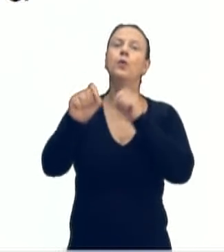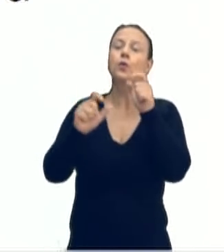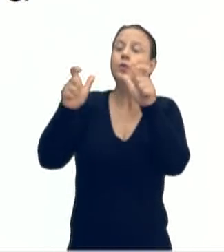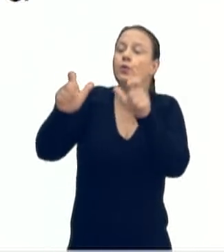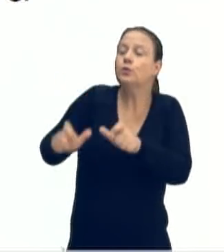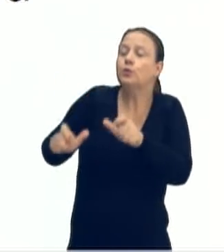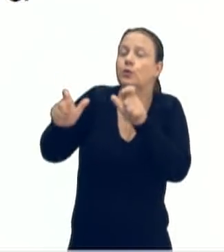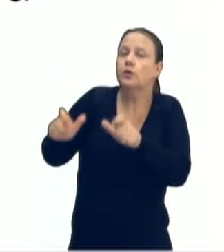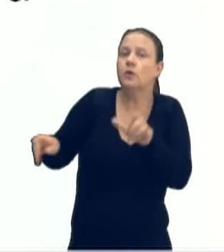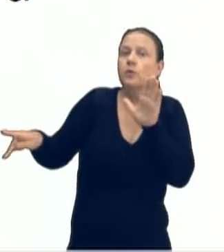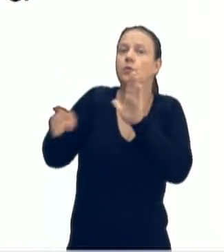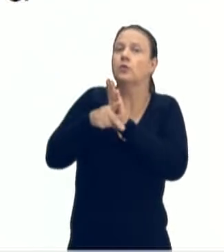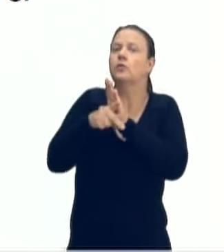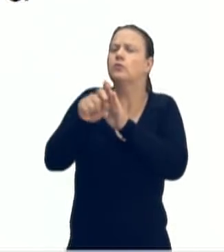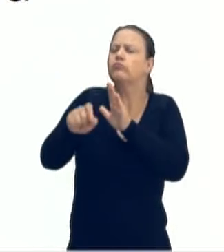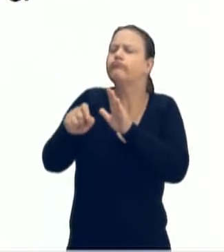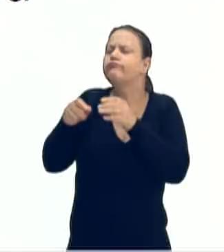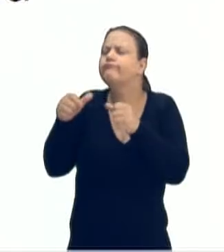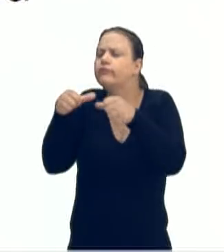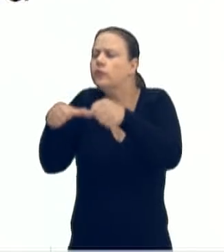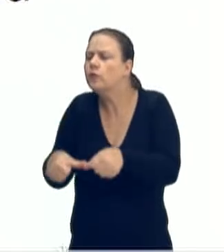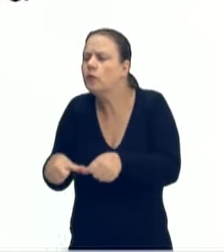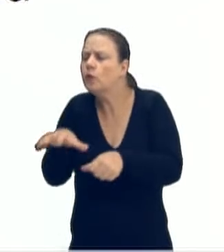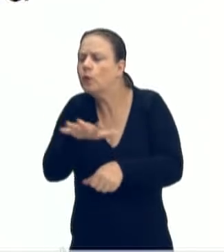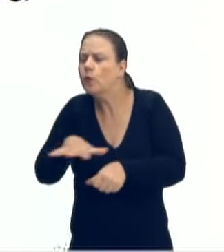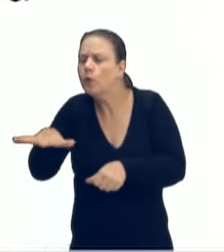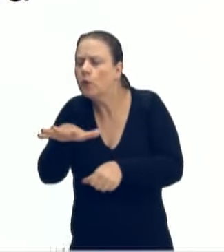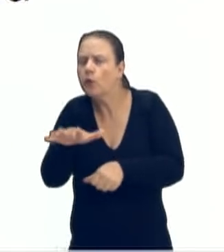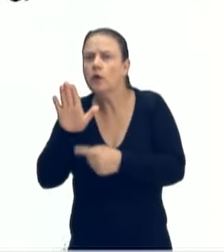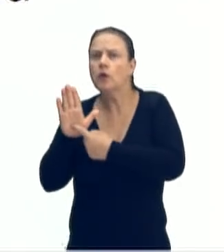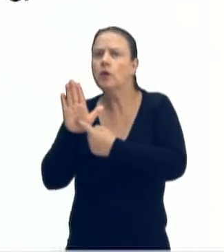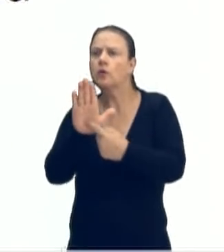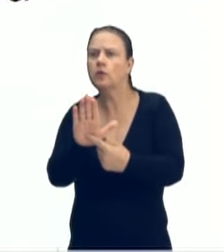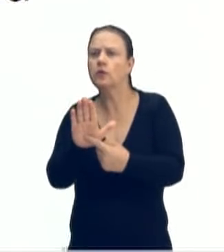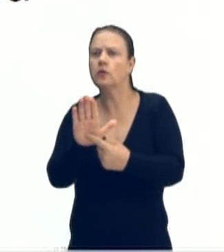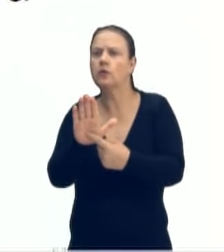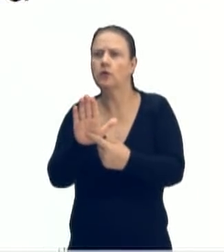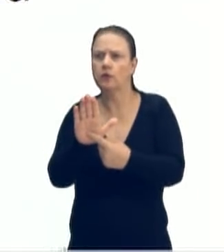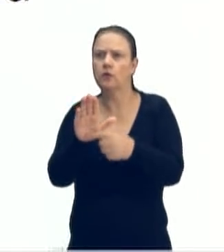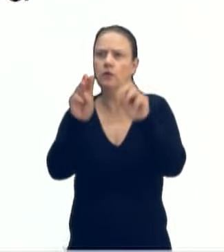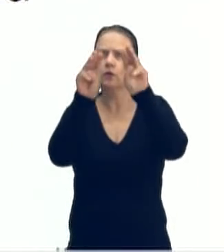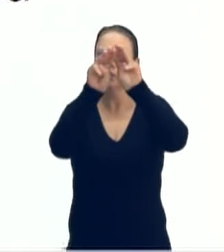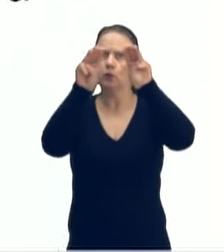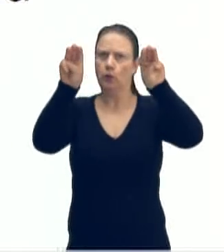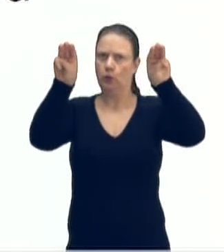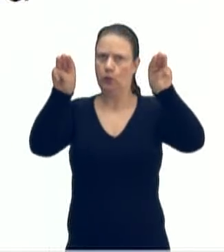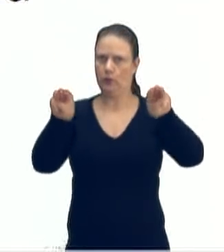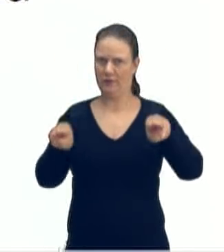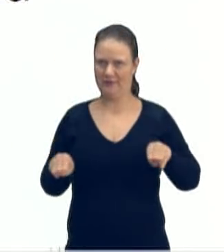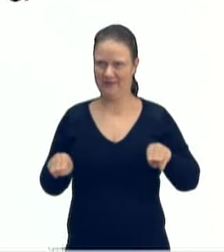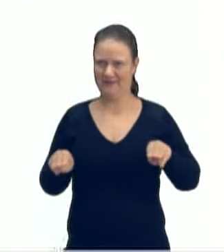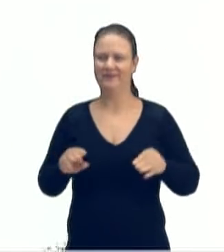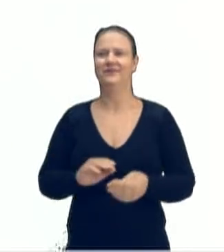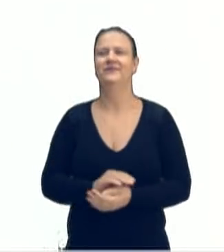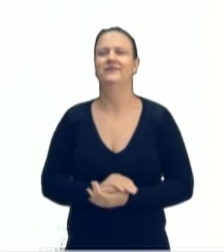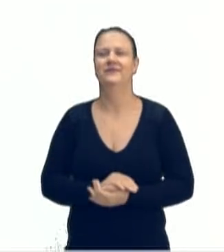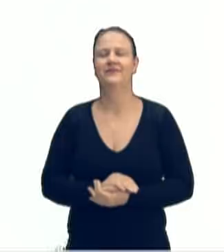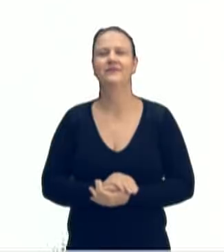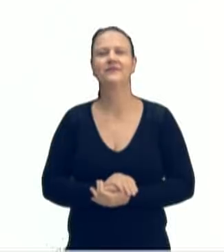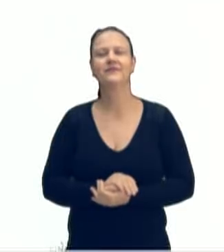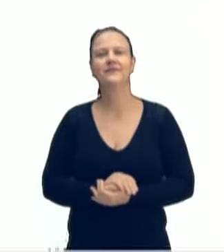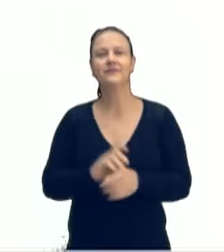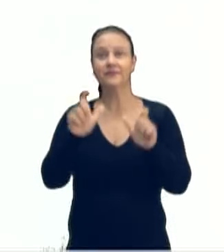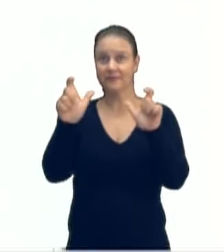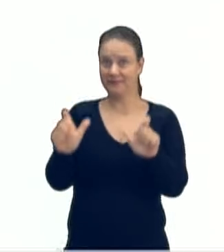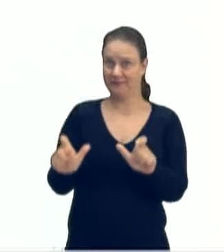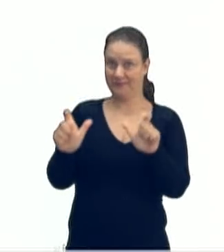é proprietário desta múmia? Em que museu está exposta atualmente? Vamos lá, próximo slide.